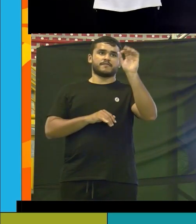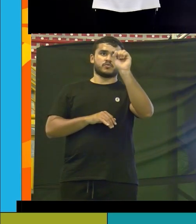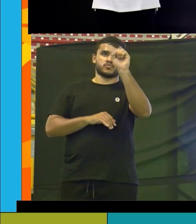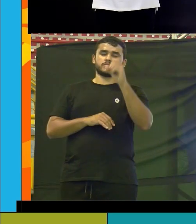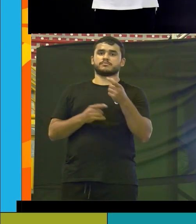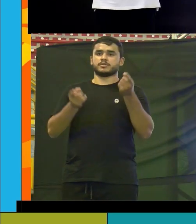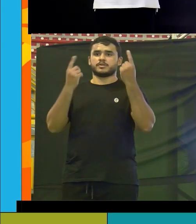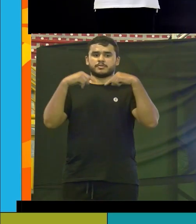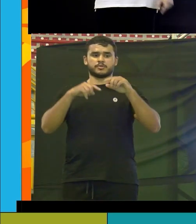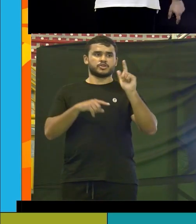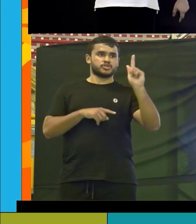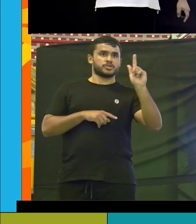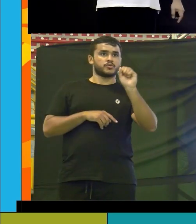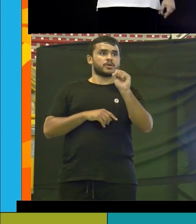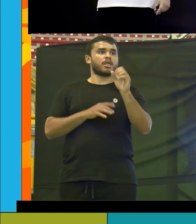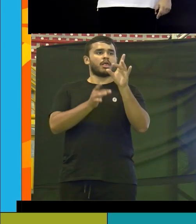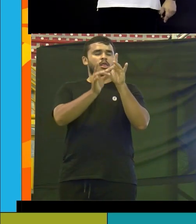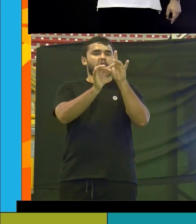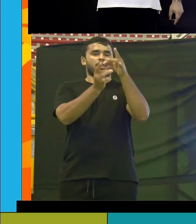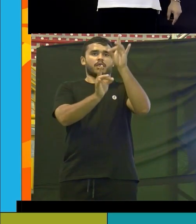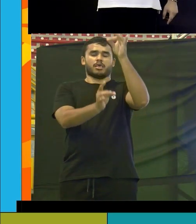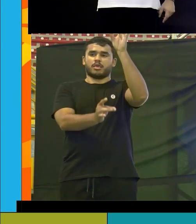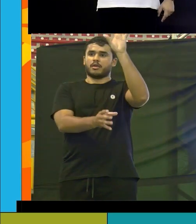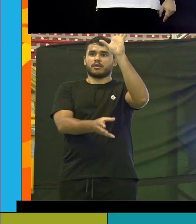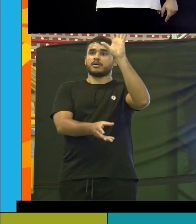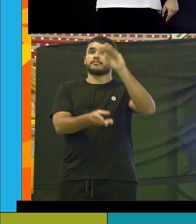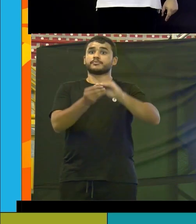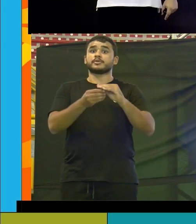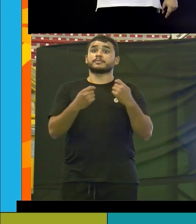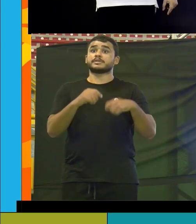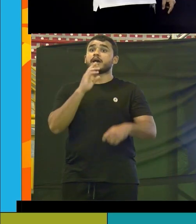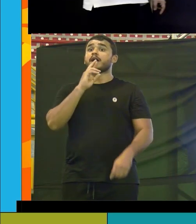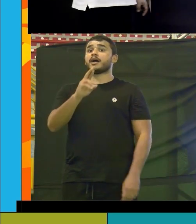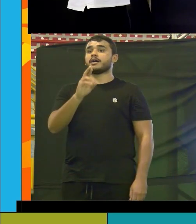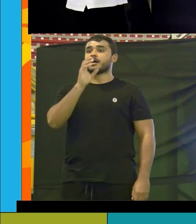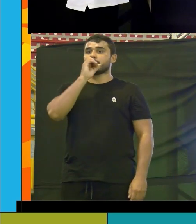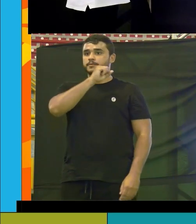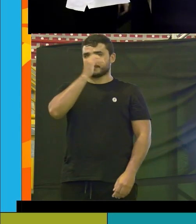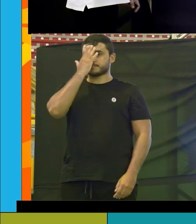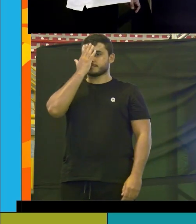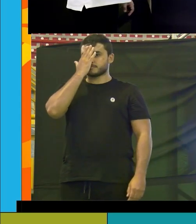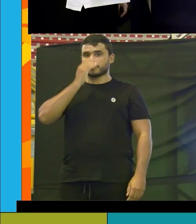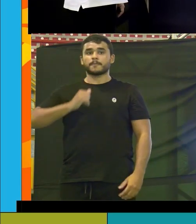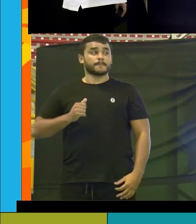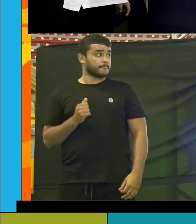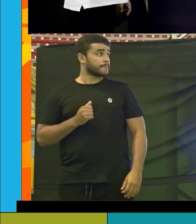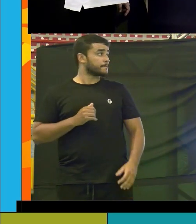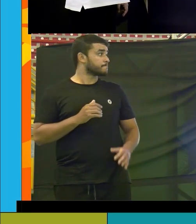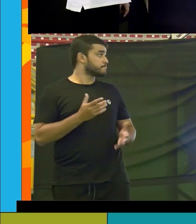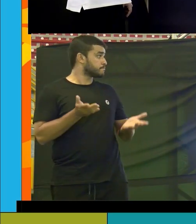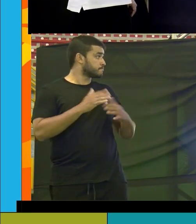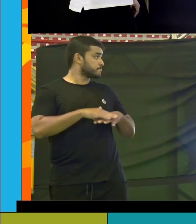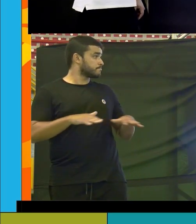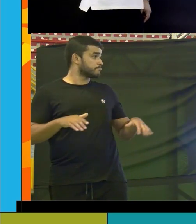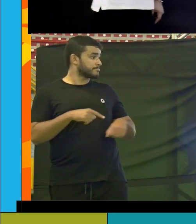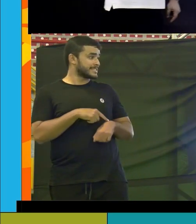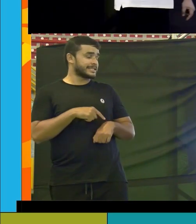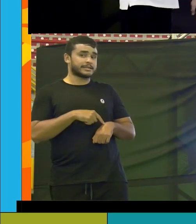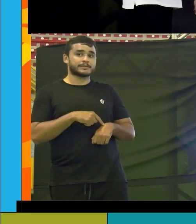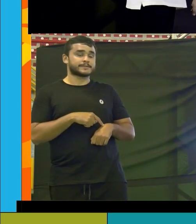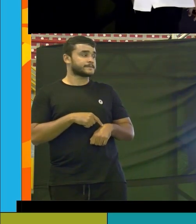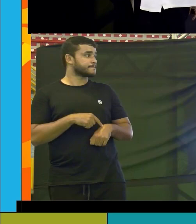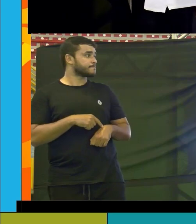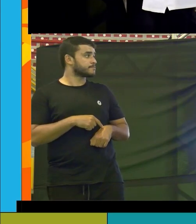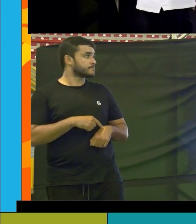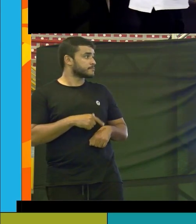do 8. E depois você vai ter que calcular a diferença, tá? Mestre, eu acredito que o nosso tempo já deu. Não,